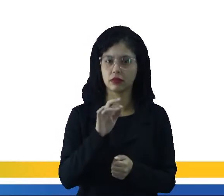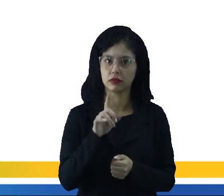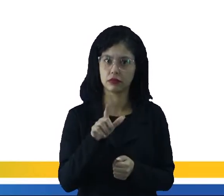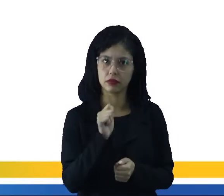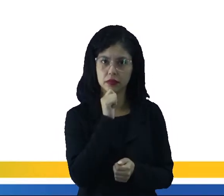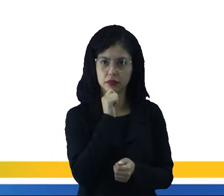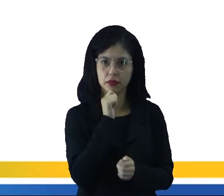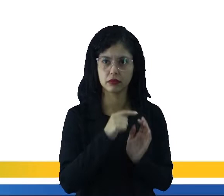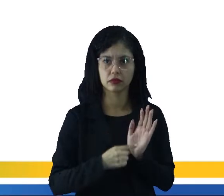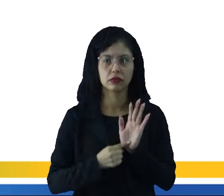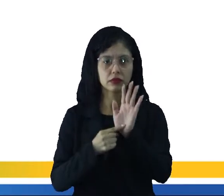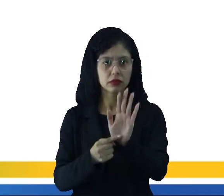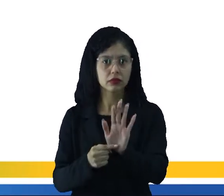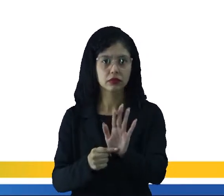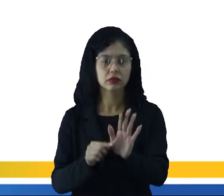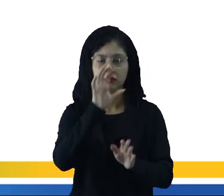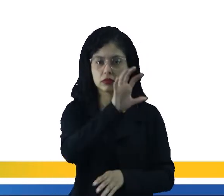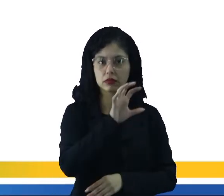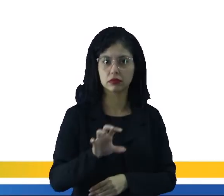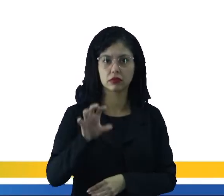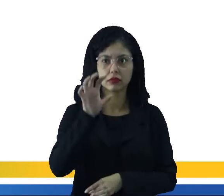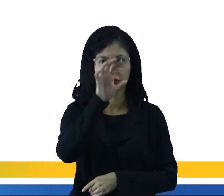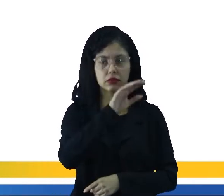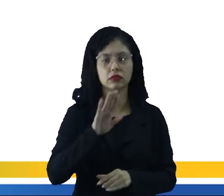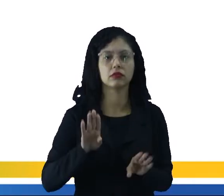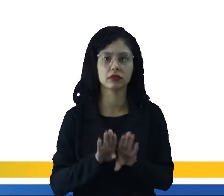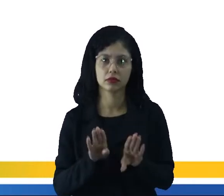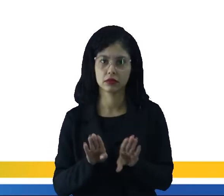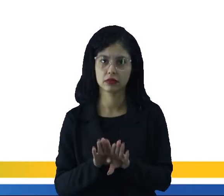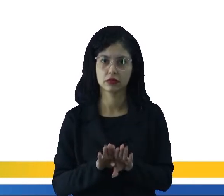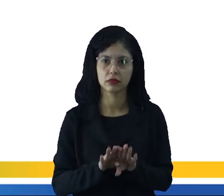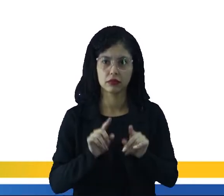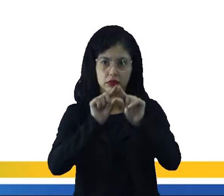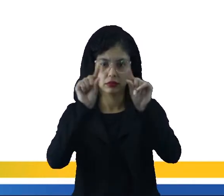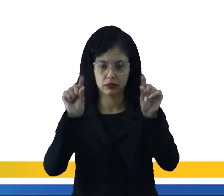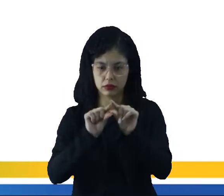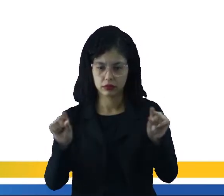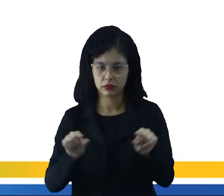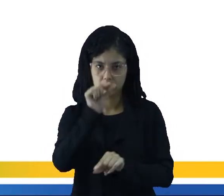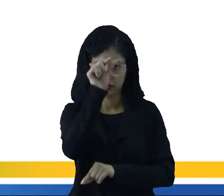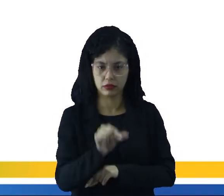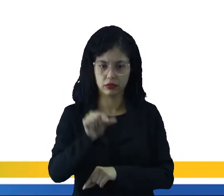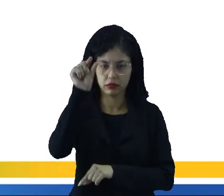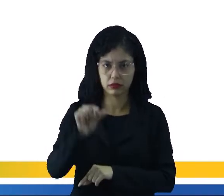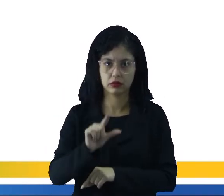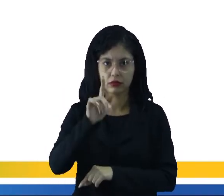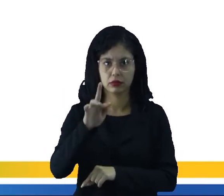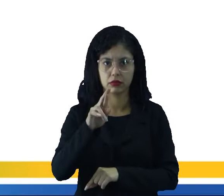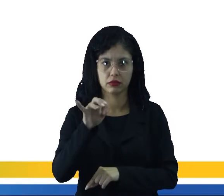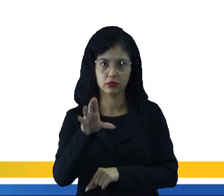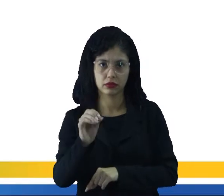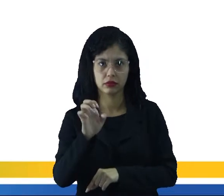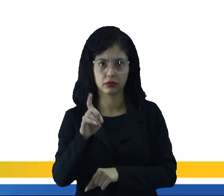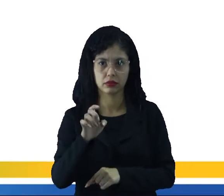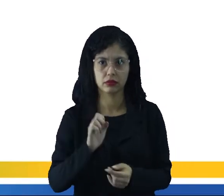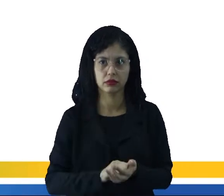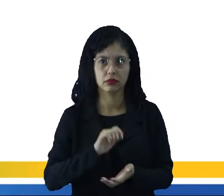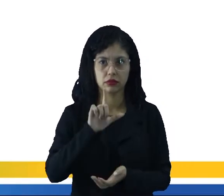de representação dos mapas e das linhas denominadas de latitude